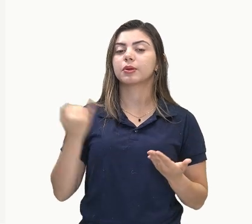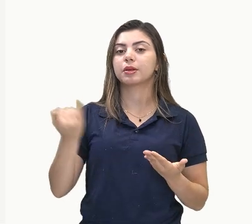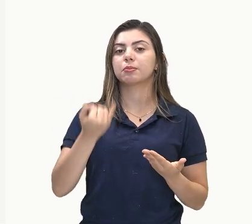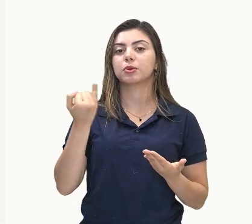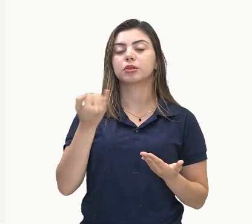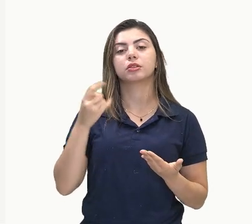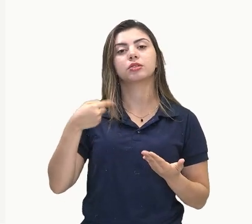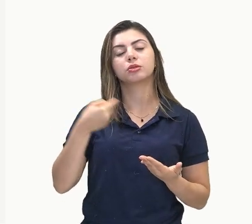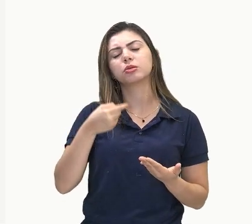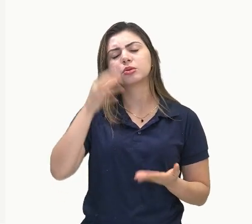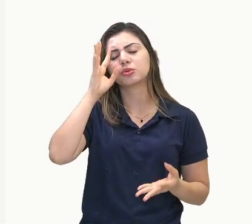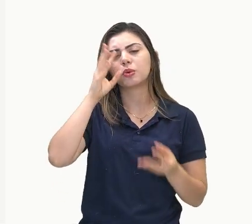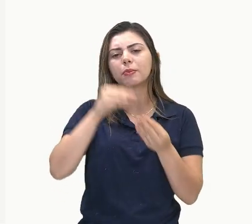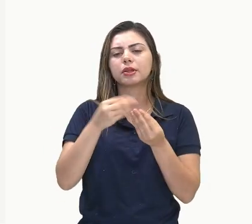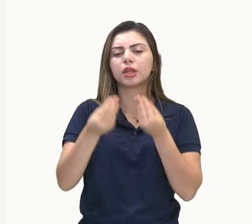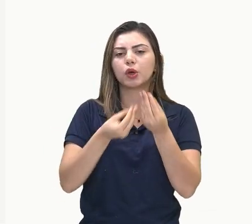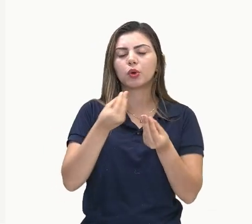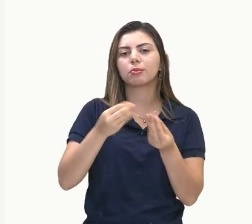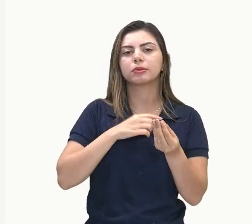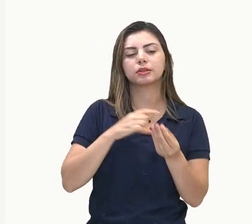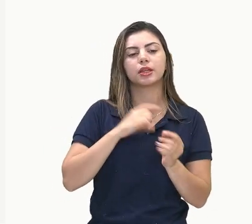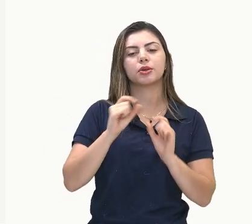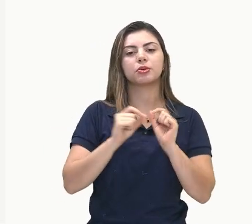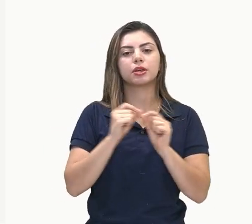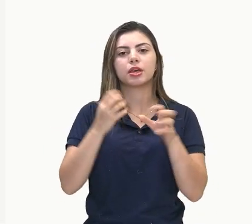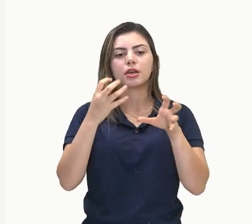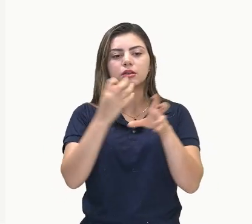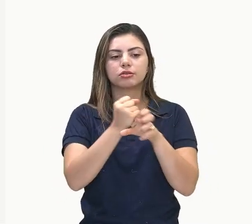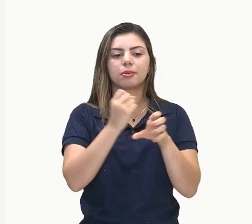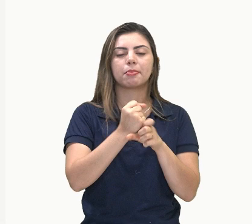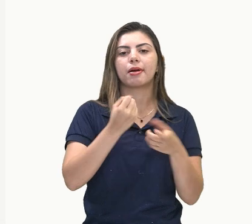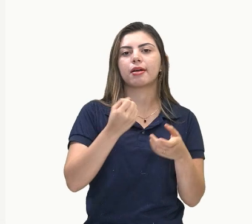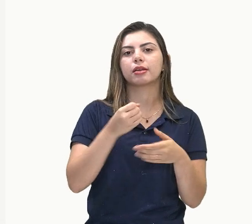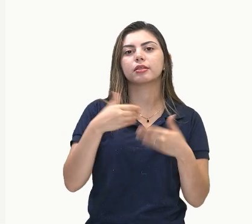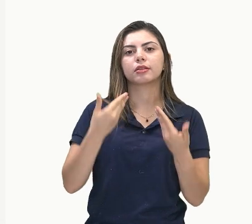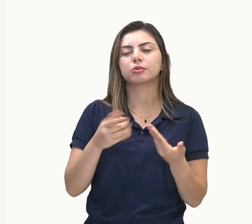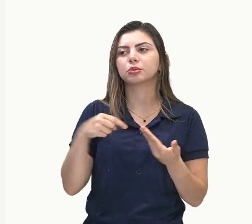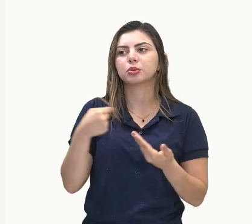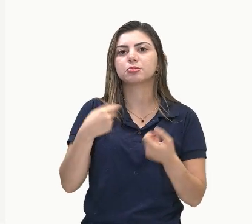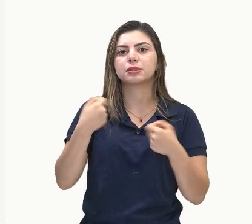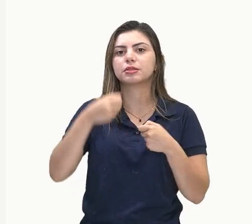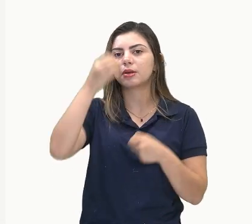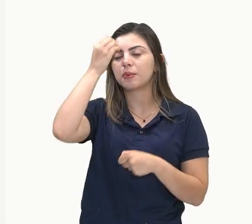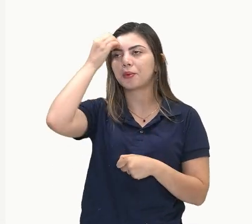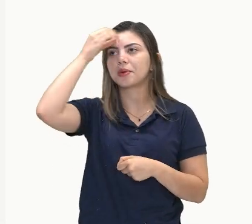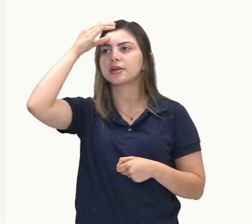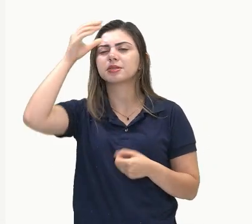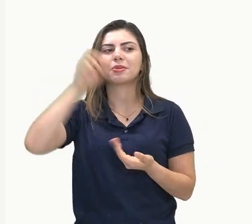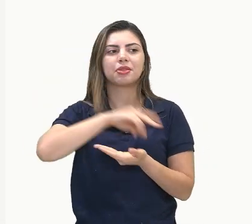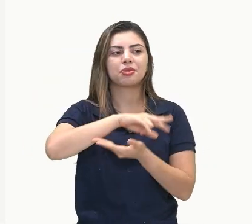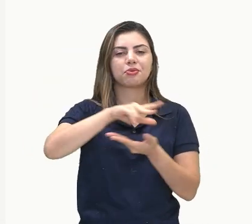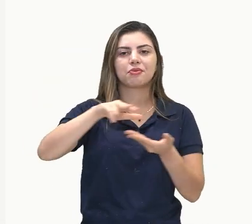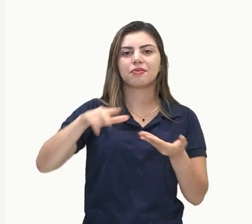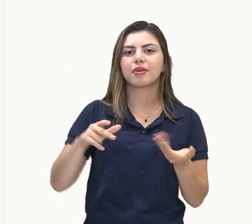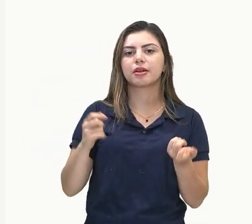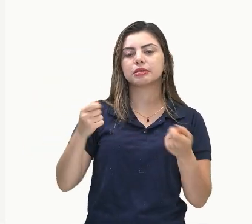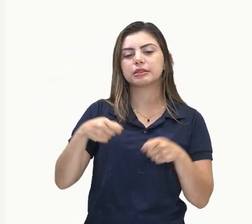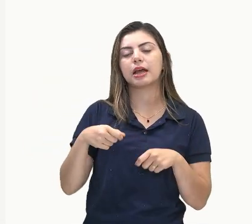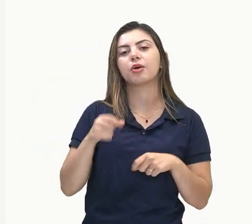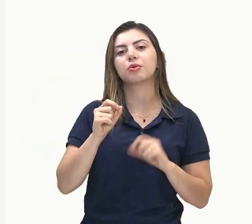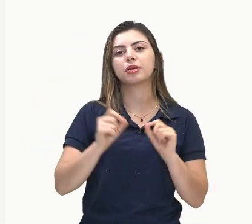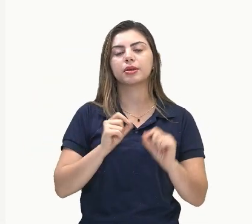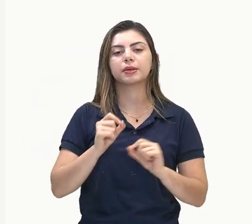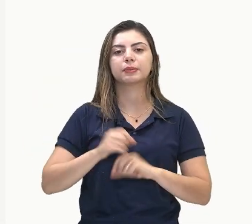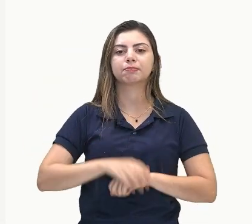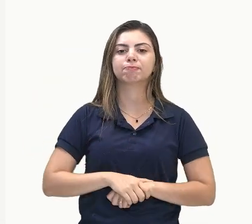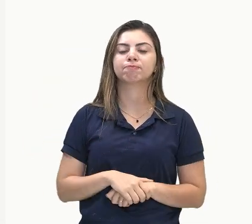ter todo esse passo a passo, tá, pessoal? Olha só, a gama de conhecimentos que são necessários para fazer essa afirmação,